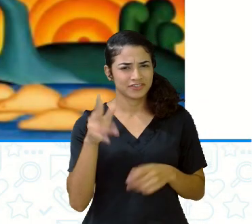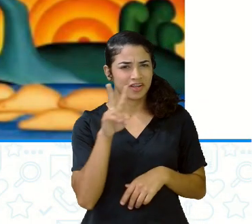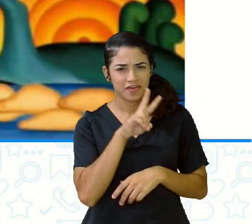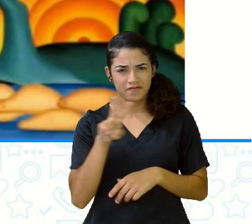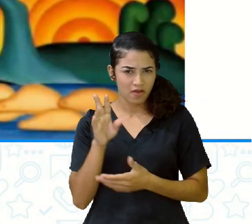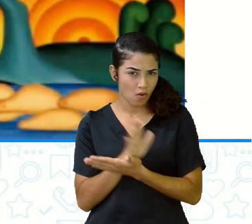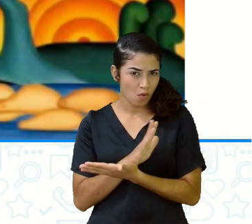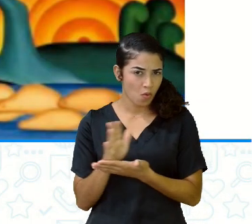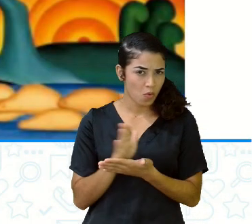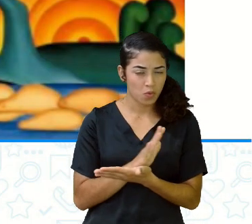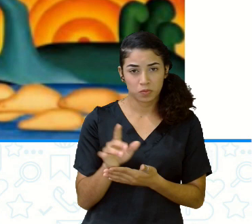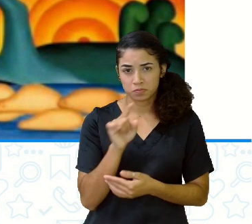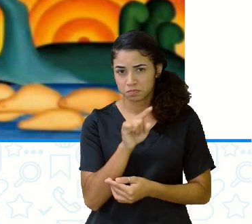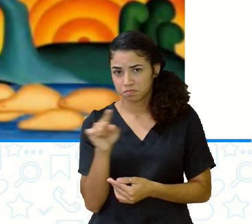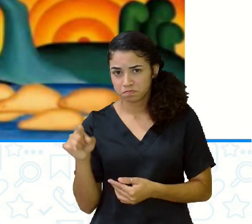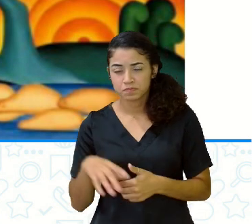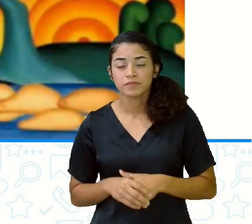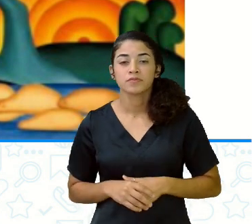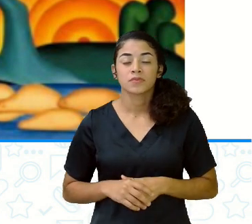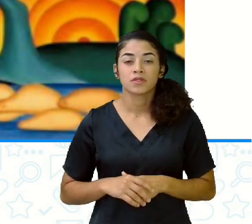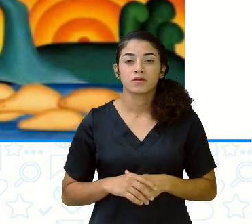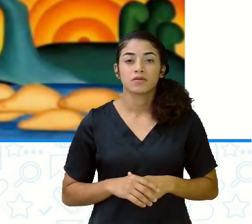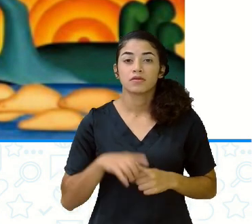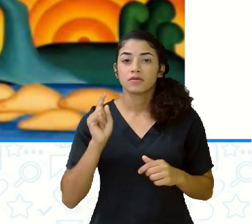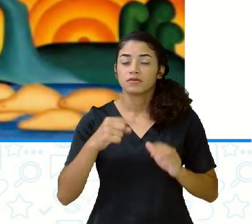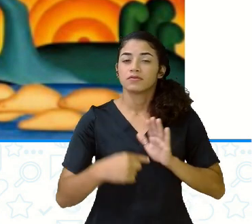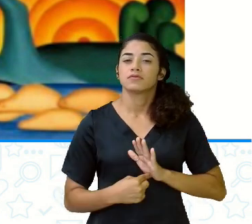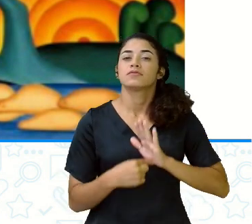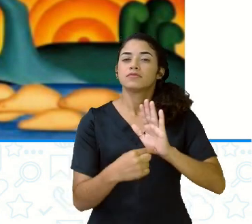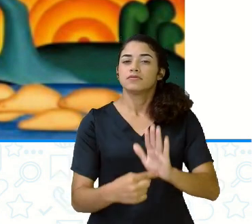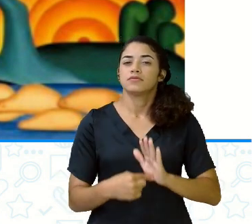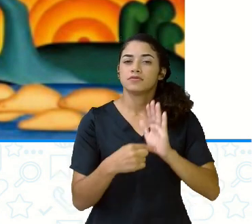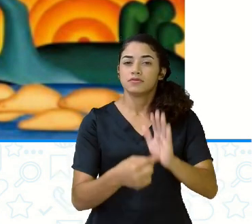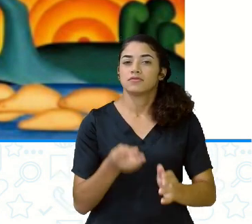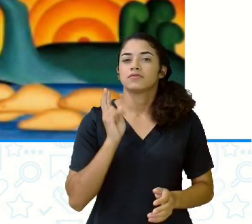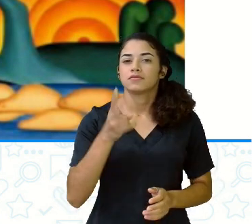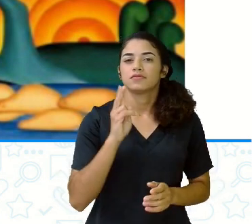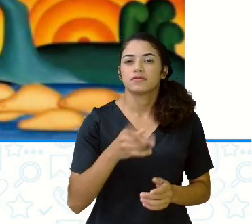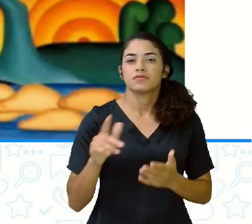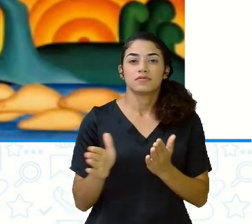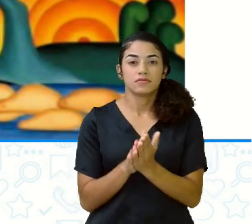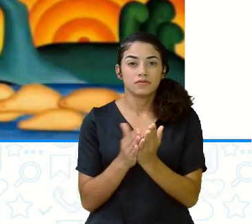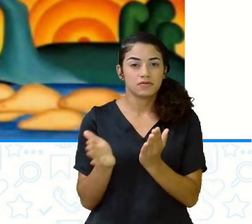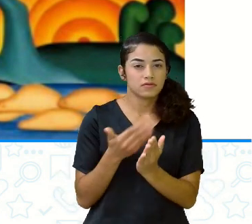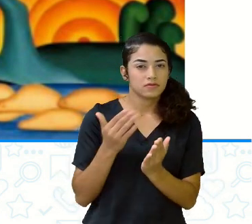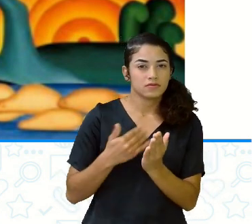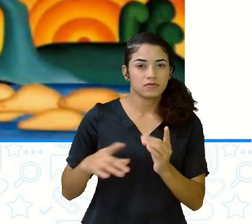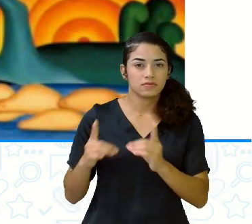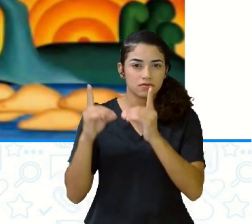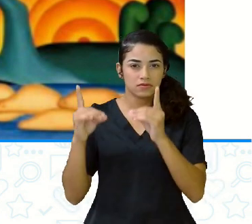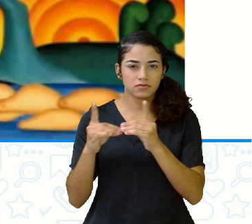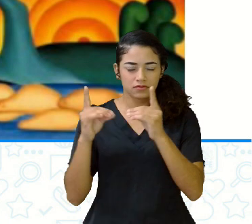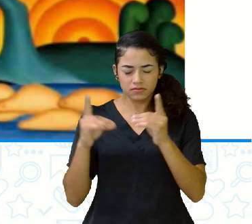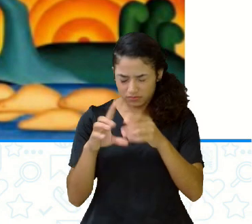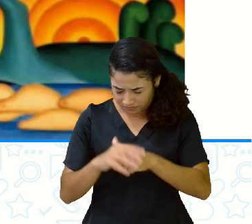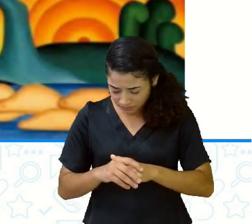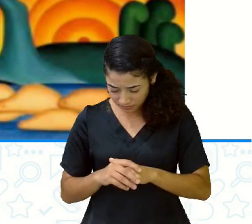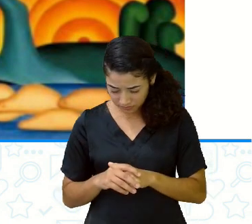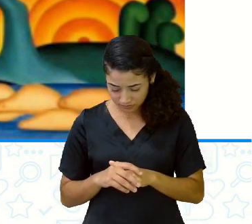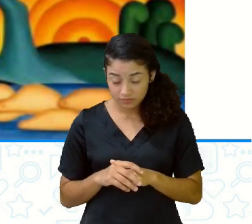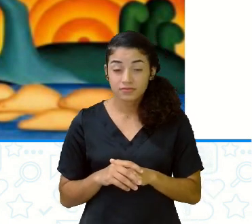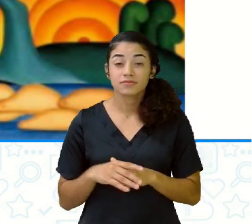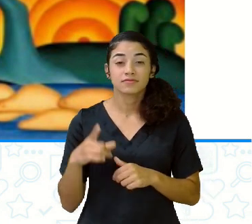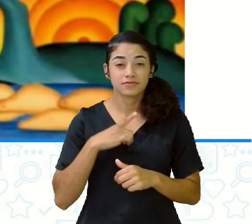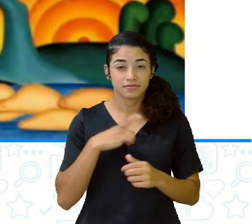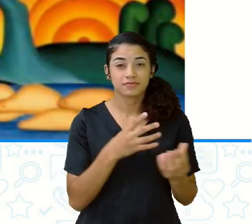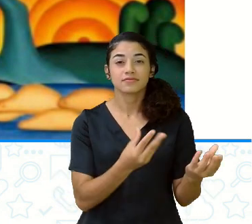algum desses quadrinhos por aí? Eles aparecem bastante em livros didáticos, não é verdade, professor Givanilson? Isso mesmo. Esses quadrinhos aqui a gente vê